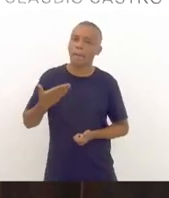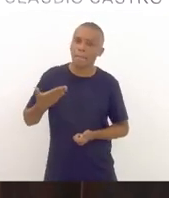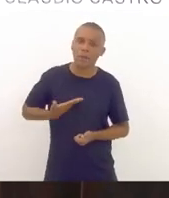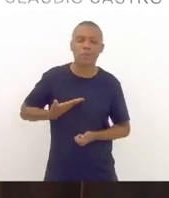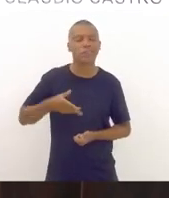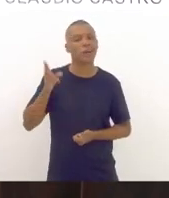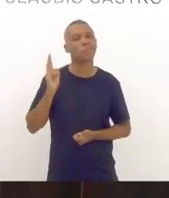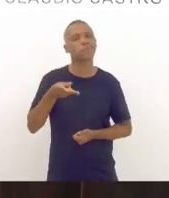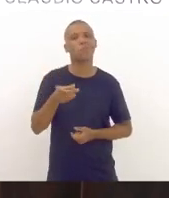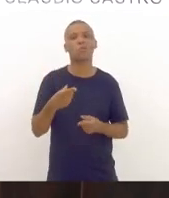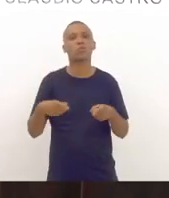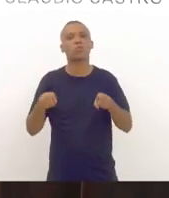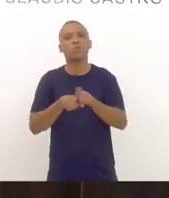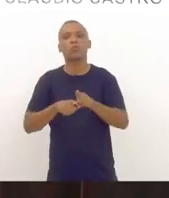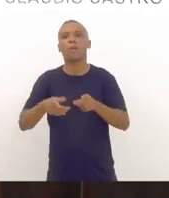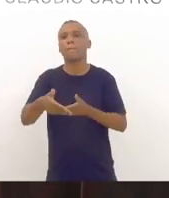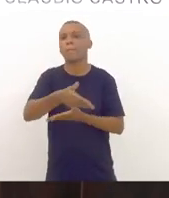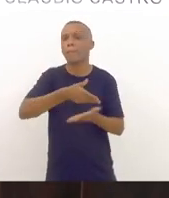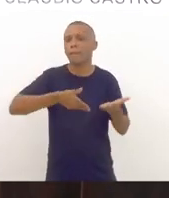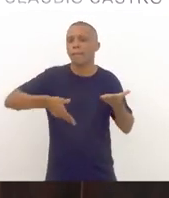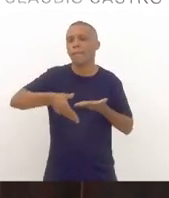sempre junto aqui, e